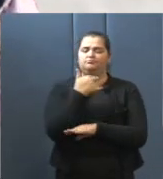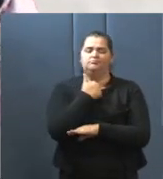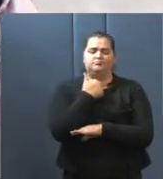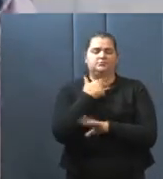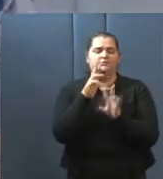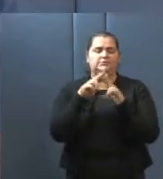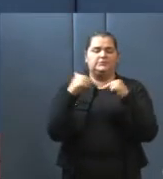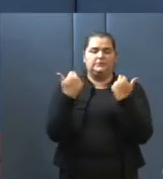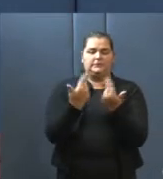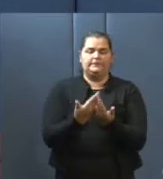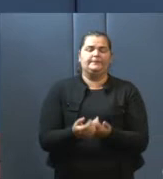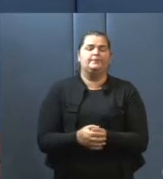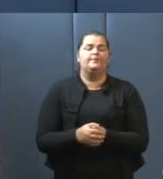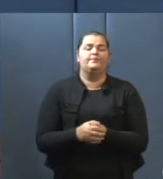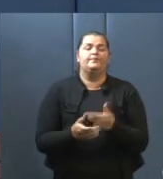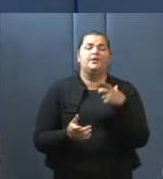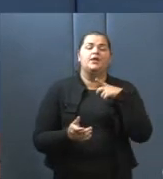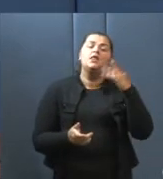das reuniões,